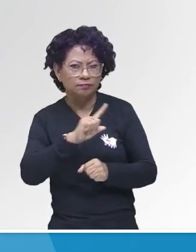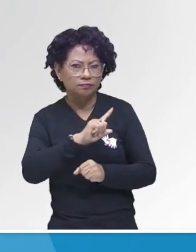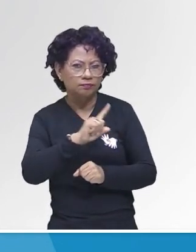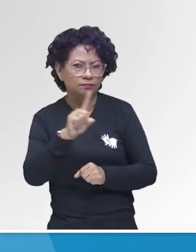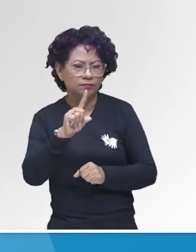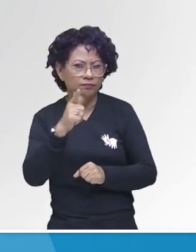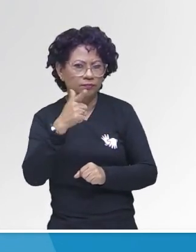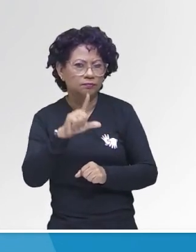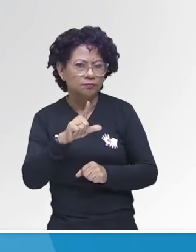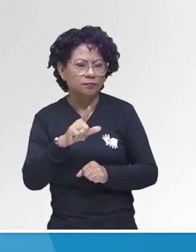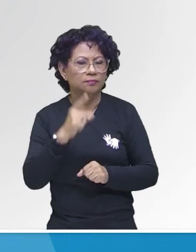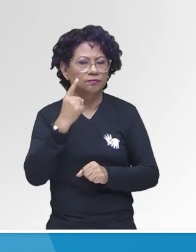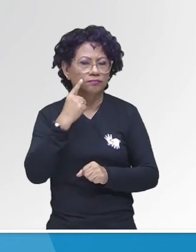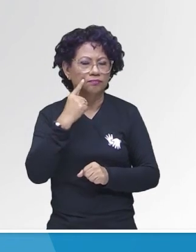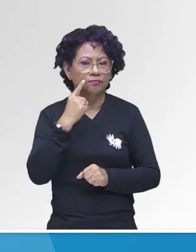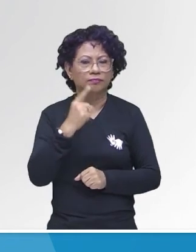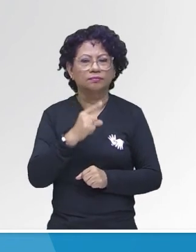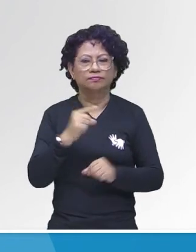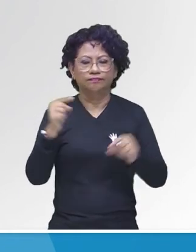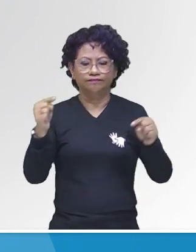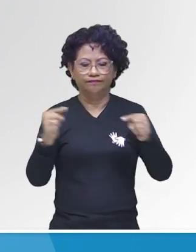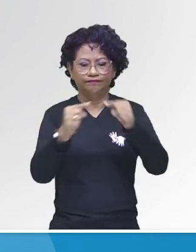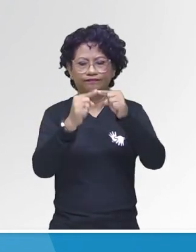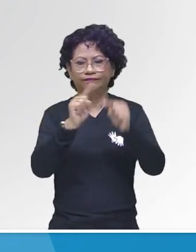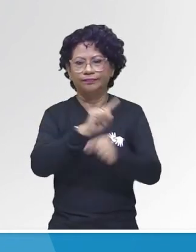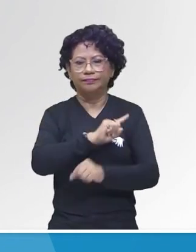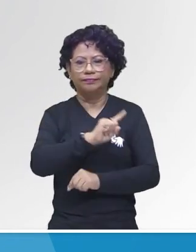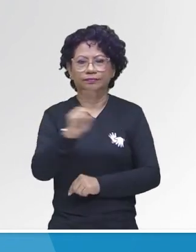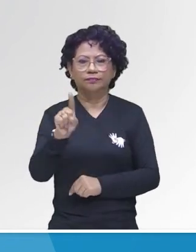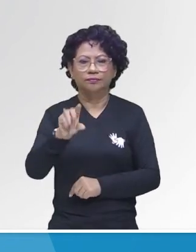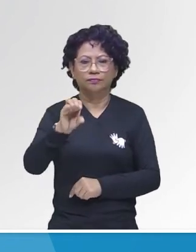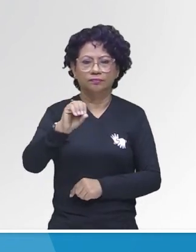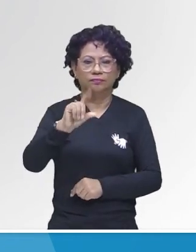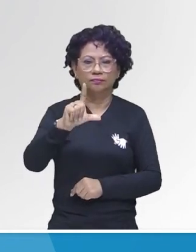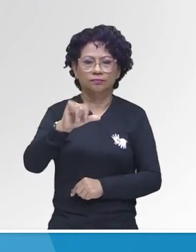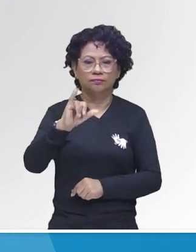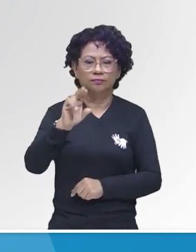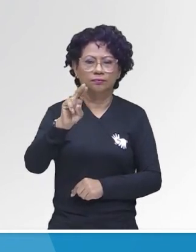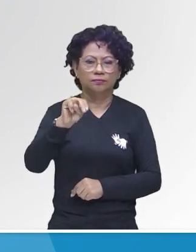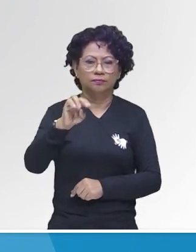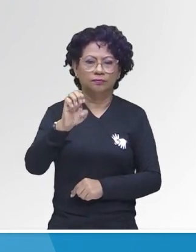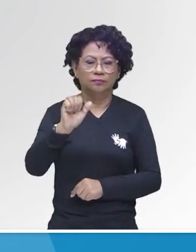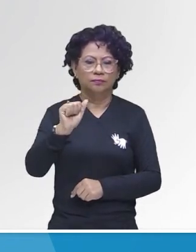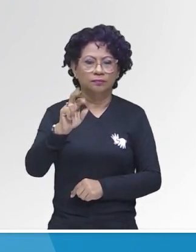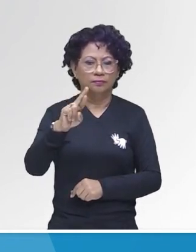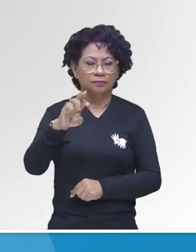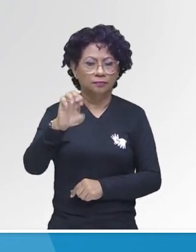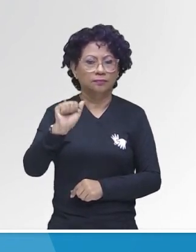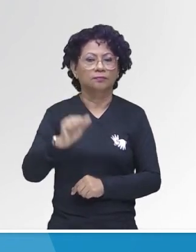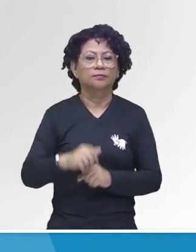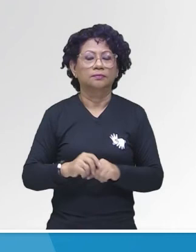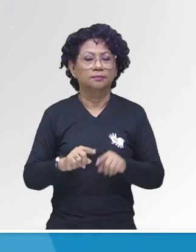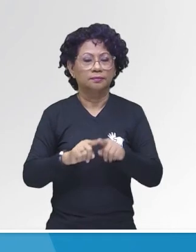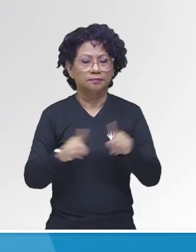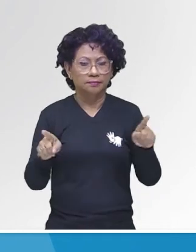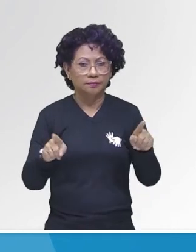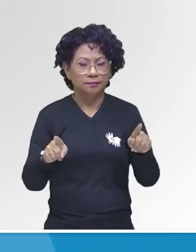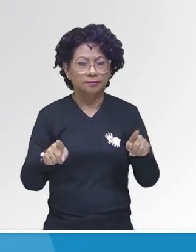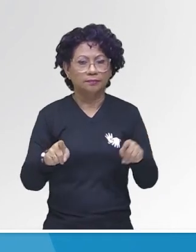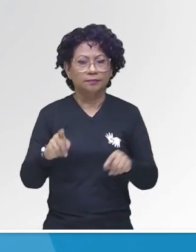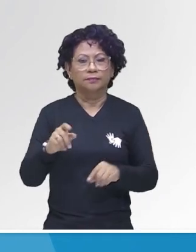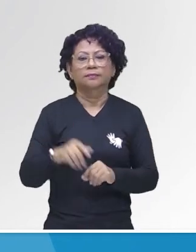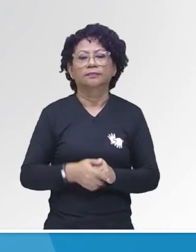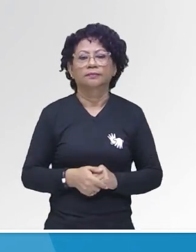a gente já pode afirmar aqui que eles não são colineares. Mas nós podemos, sim, traçar aqui um plano